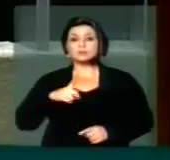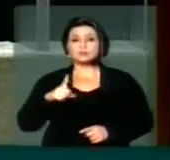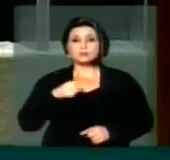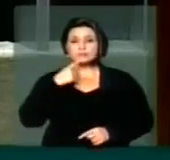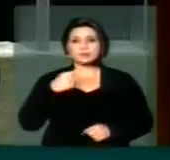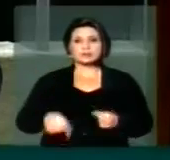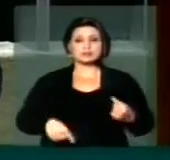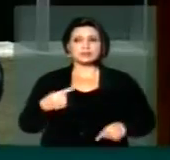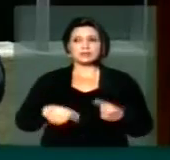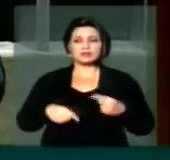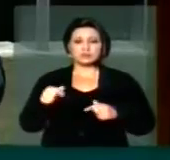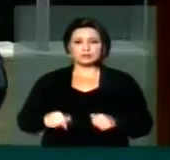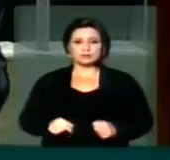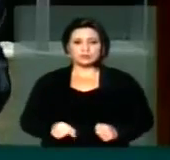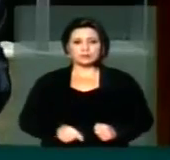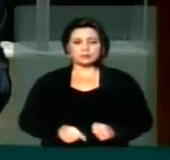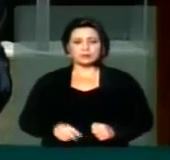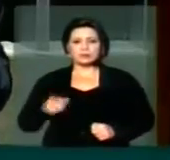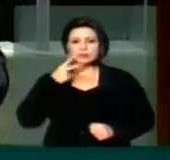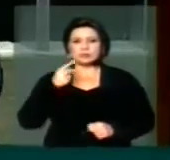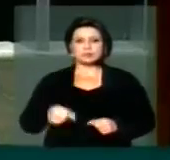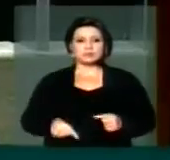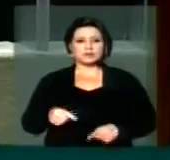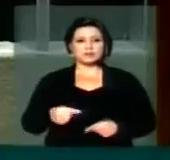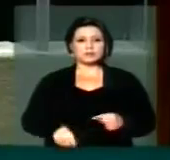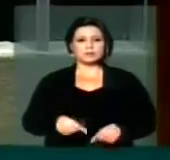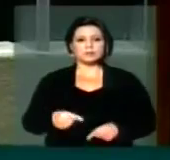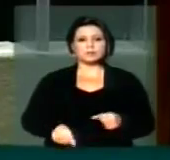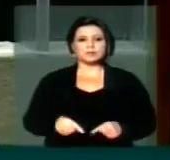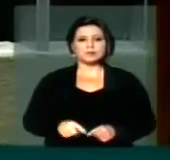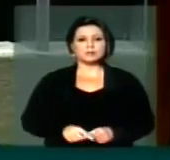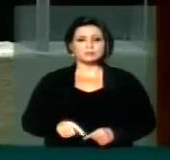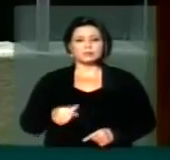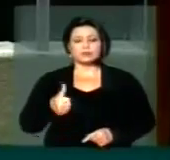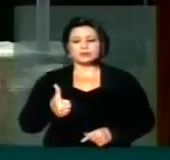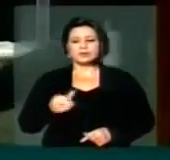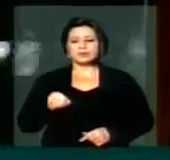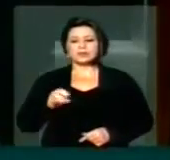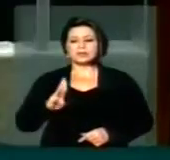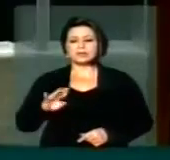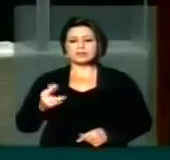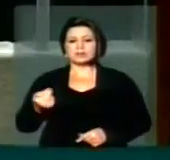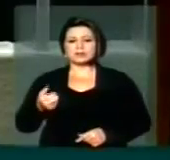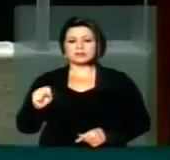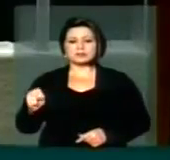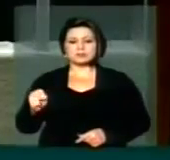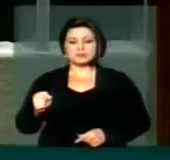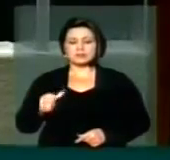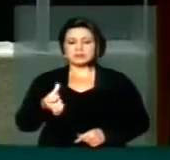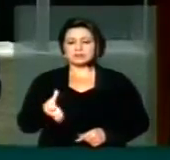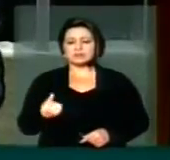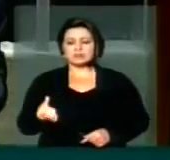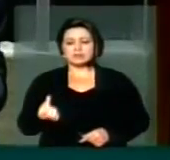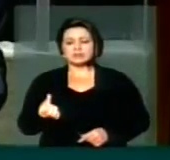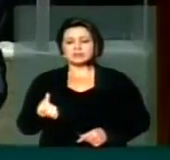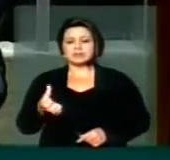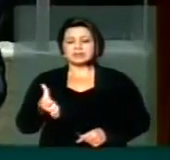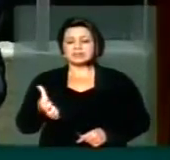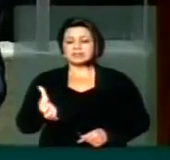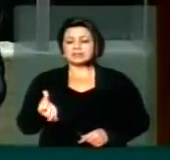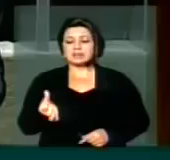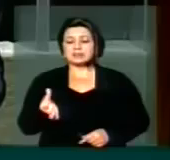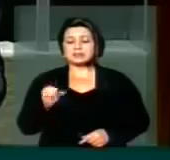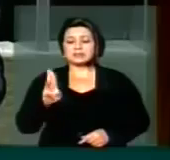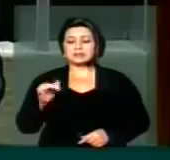nós estamos discutindo aqui? Nós estamos discutindo 10 bilhões, 6 bilhões que era